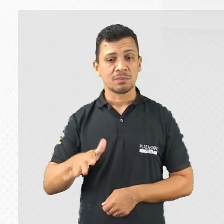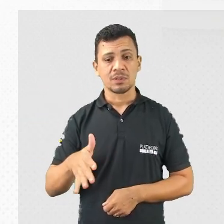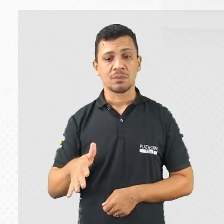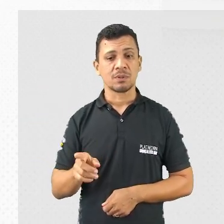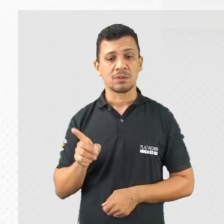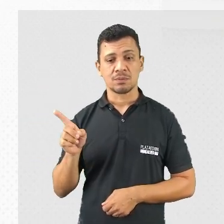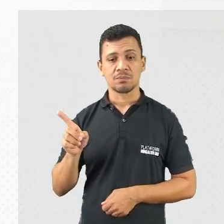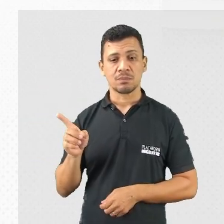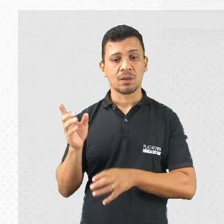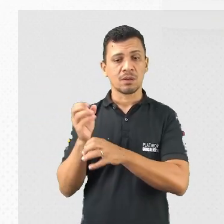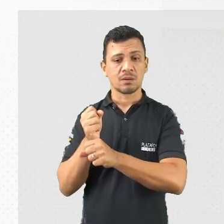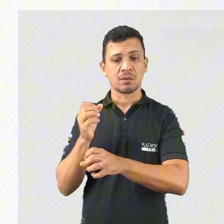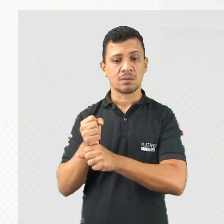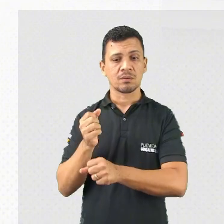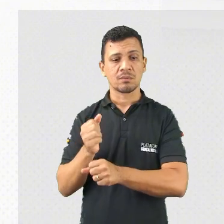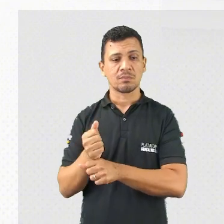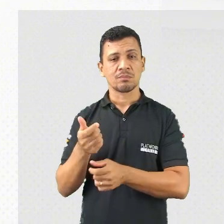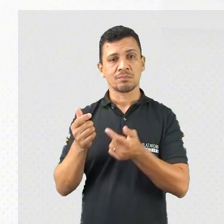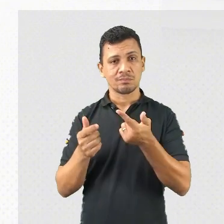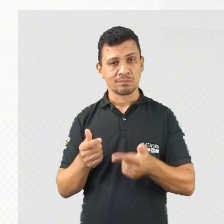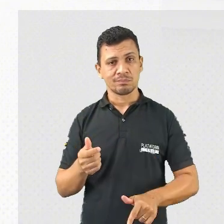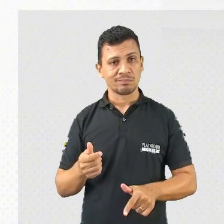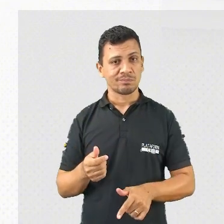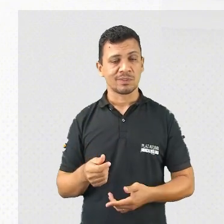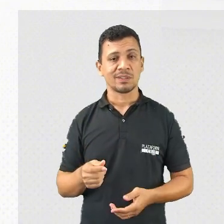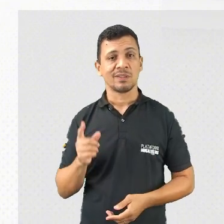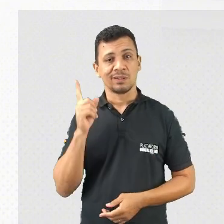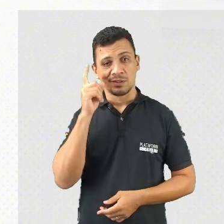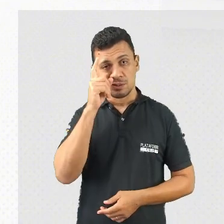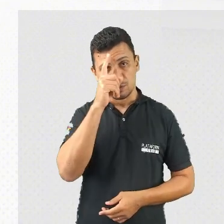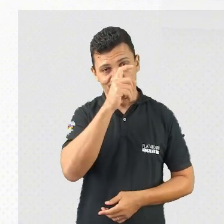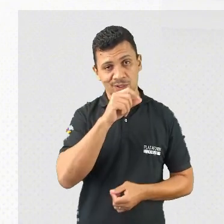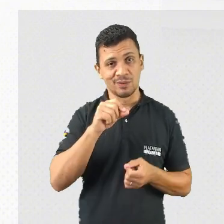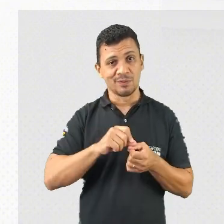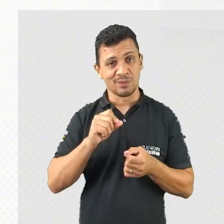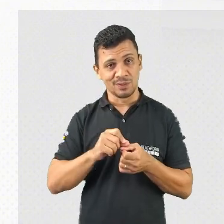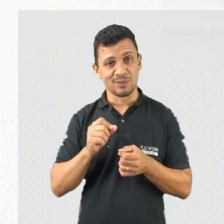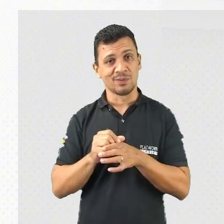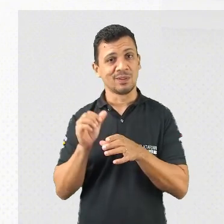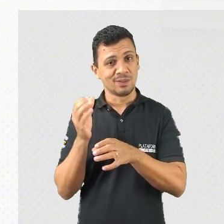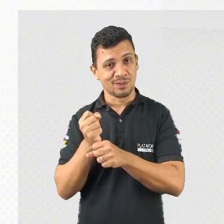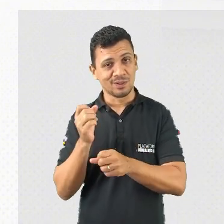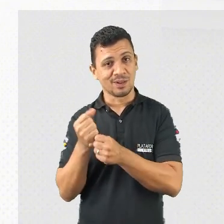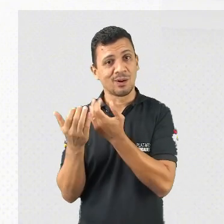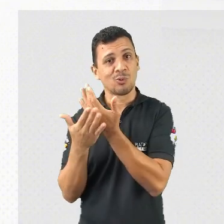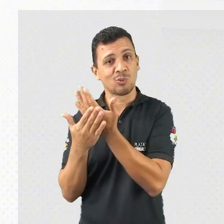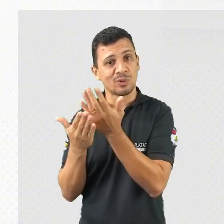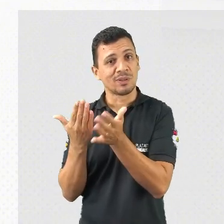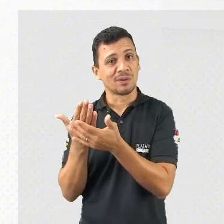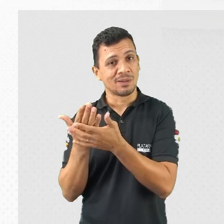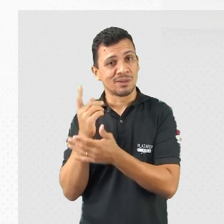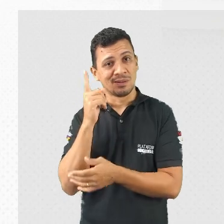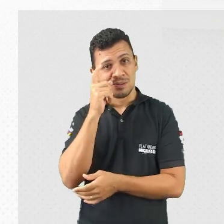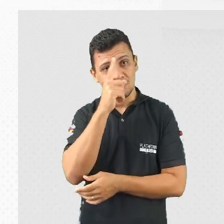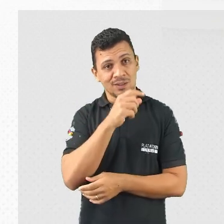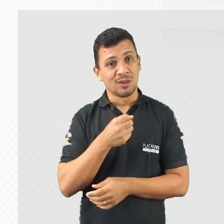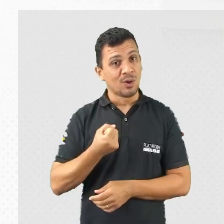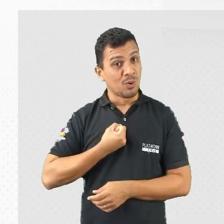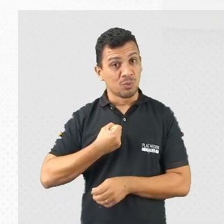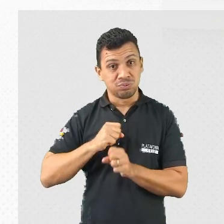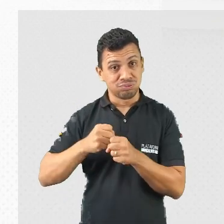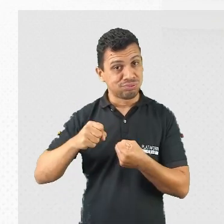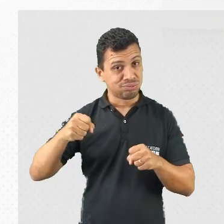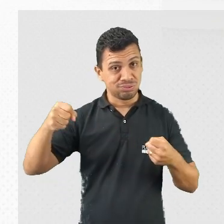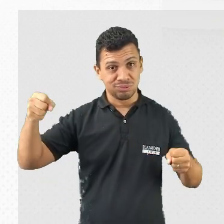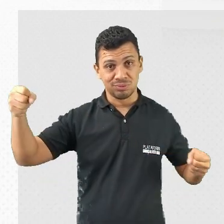ó, essa conta, mais uma vez, ela é inviável você fazer ela na mão, tá? Que é um valor muito grande. Então,